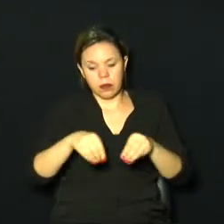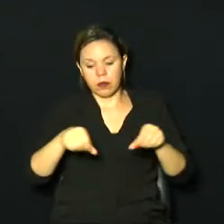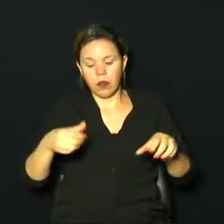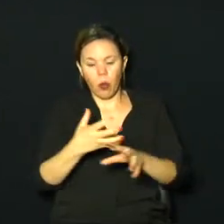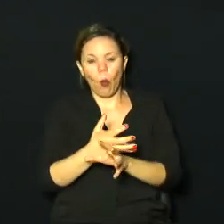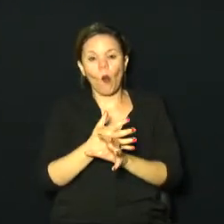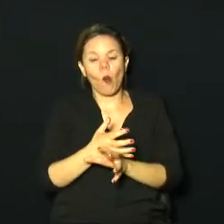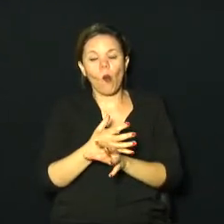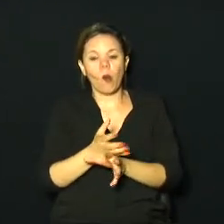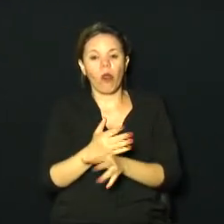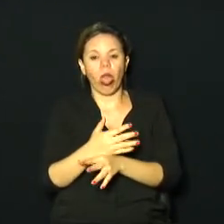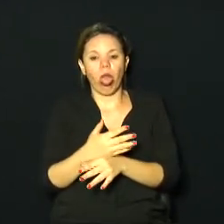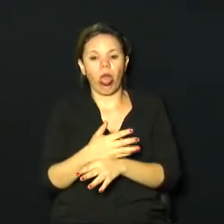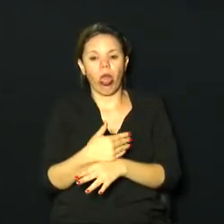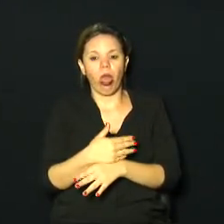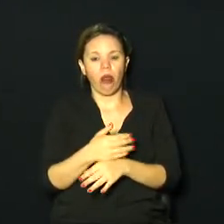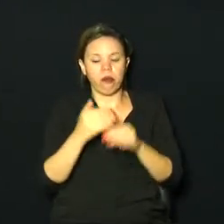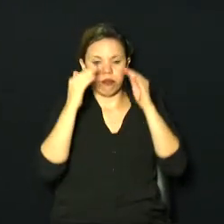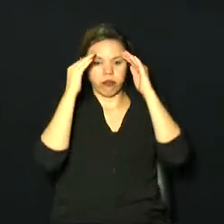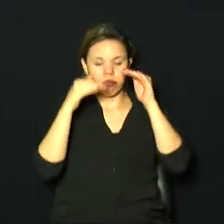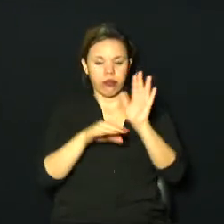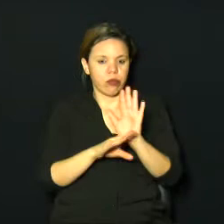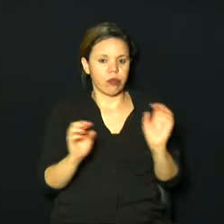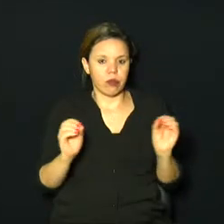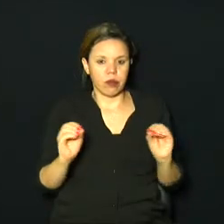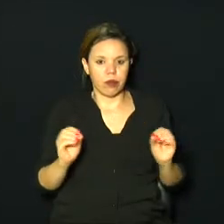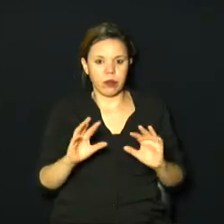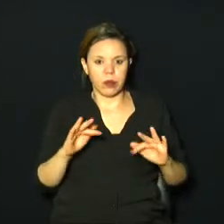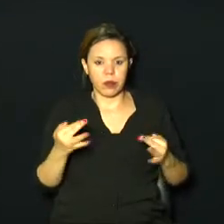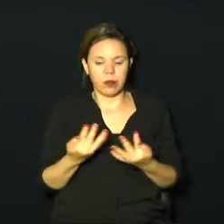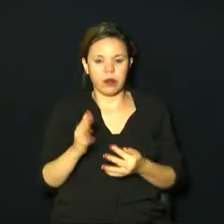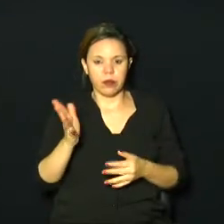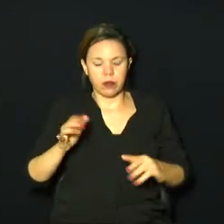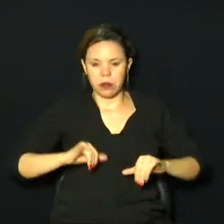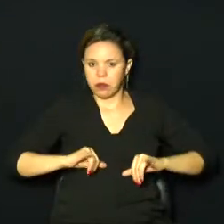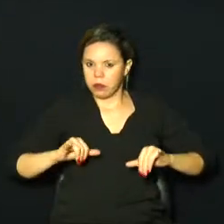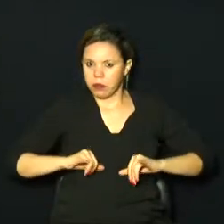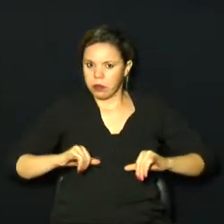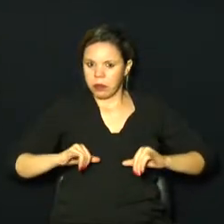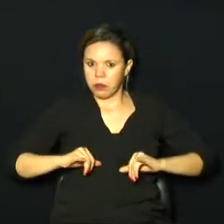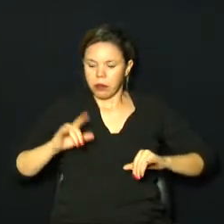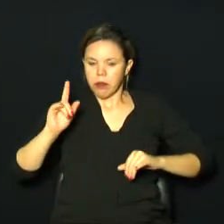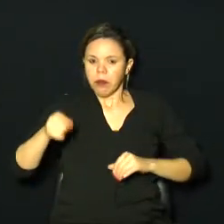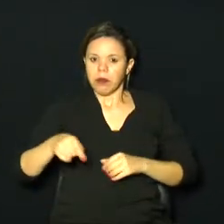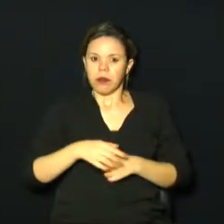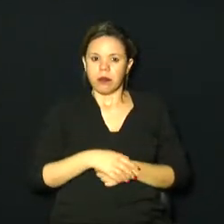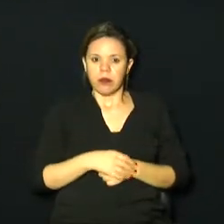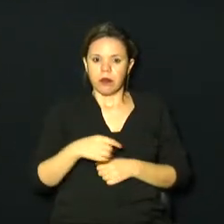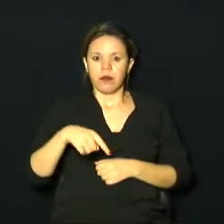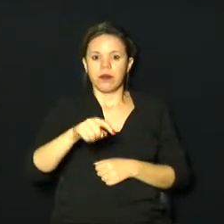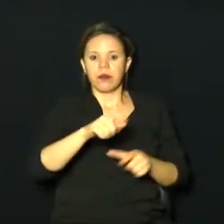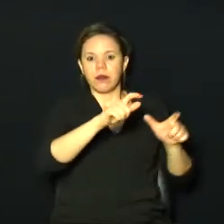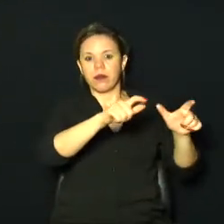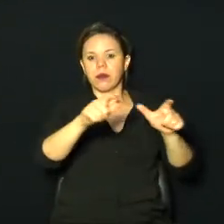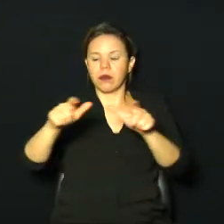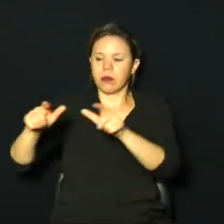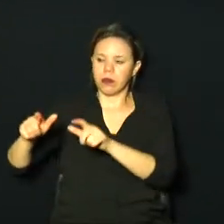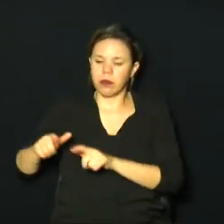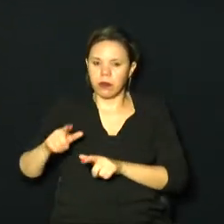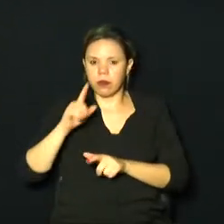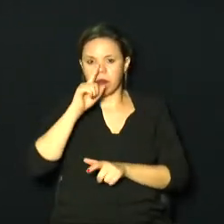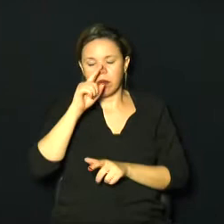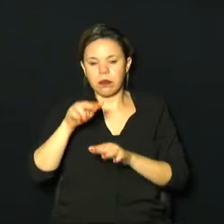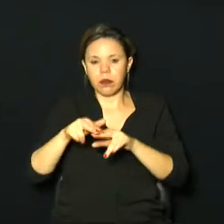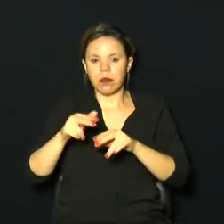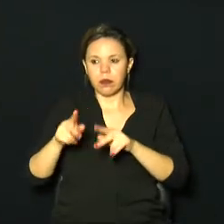vazio, abandonado, sem cumprir qualquer função social. Essas famílias que já sofreram isso, vão para áreas de recuo por conta de